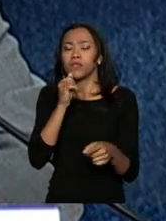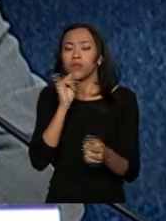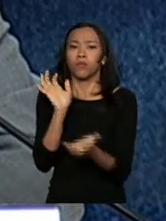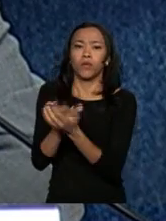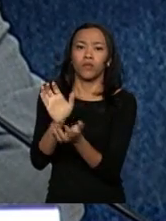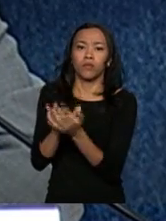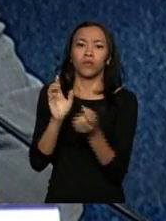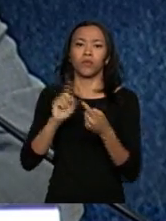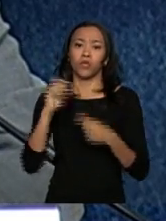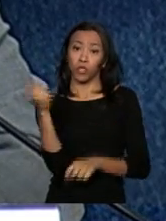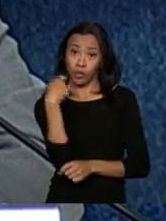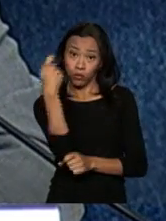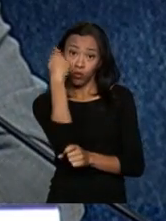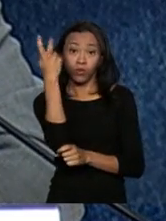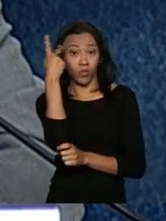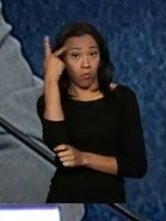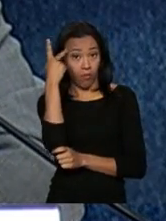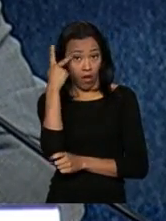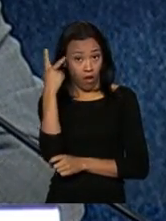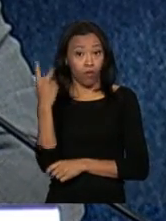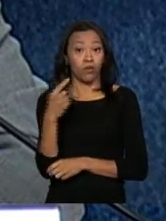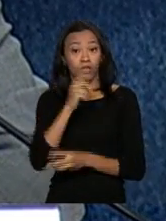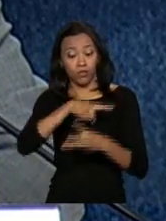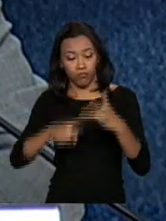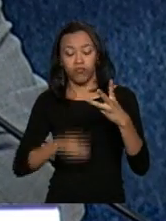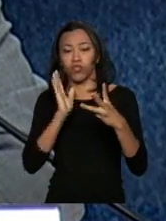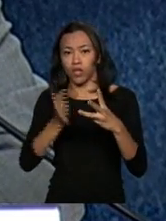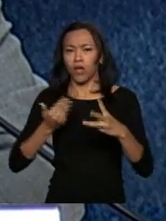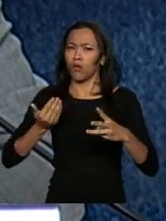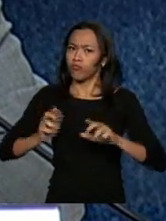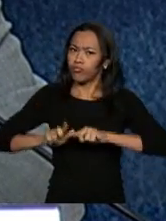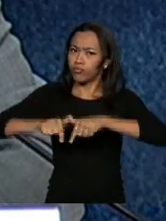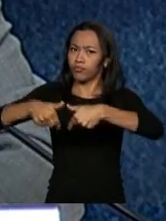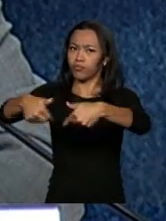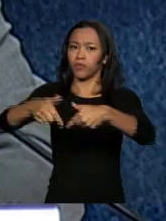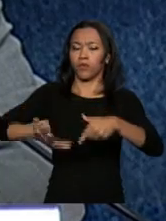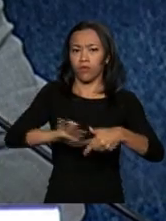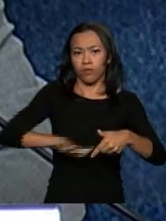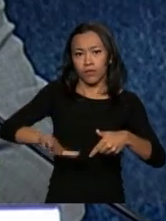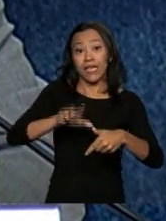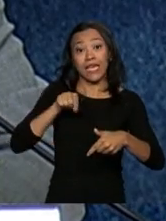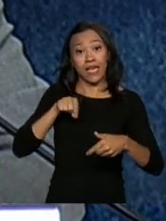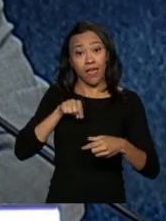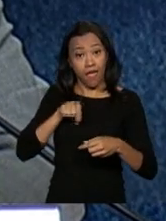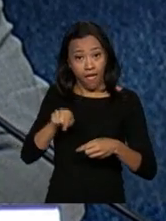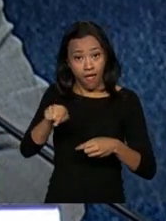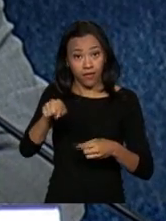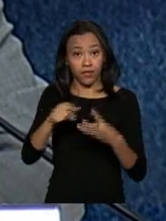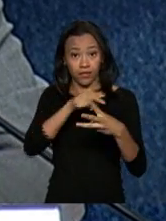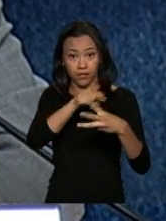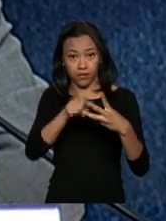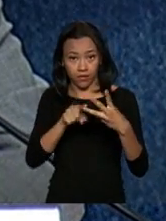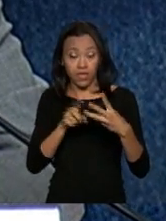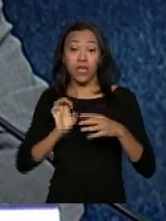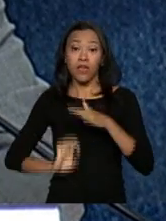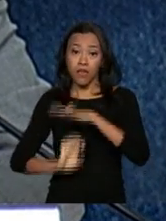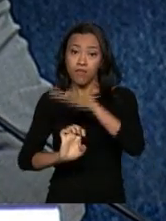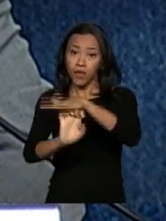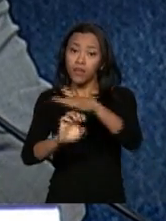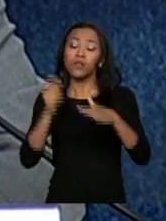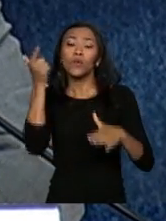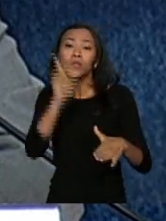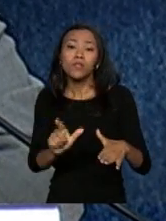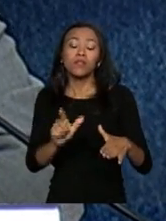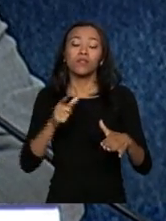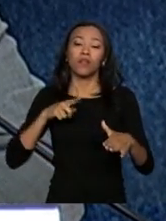eh São Paulo e Rio de Janeiro que estão em implantação eh dá condições para que essas empresas pudessem ter acesso aos equipamentos de